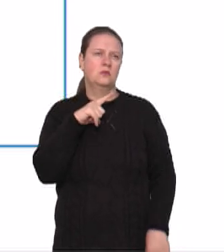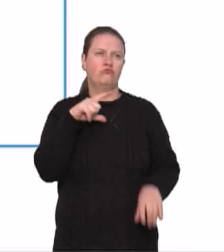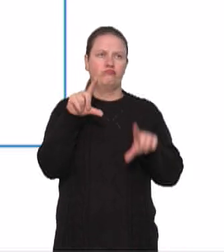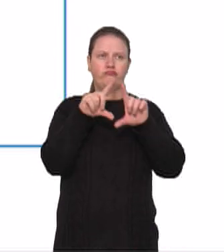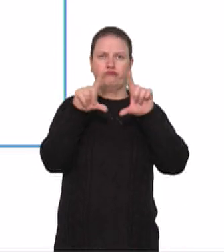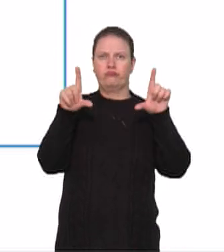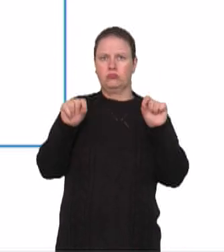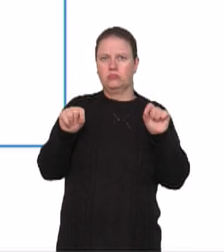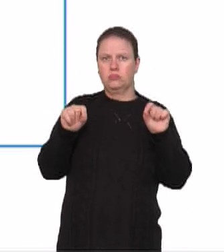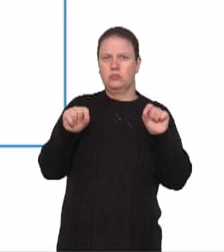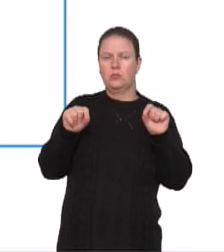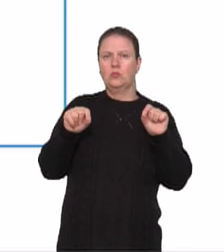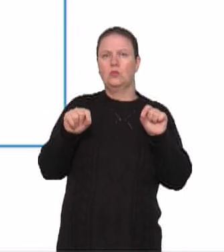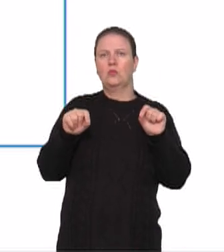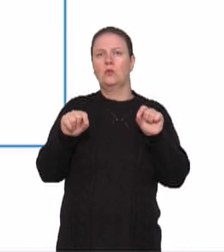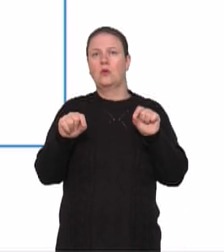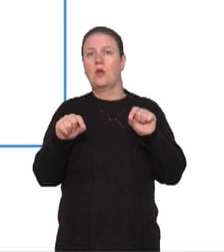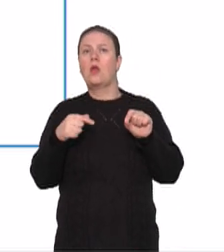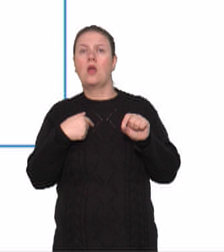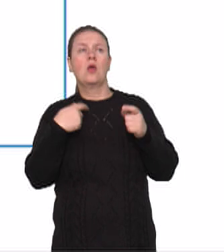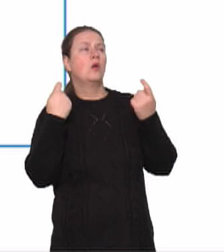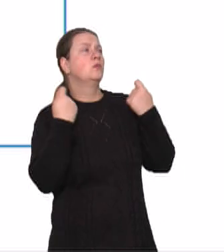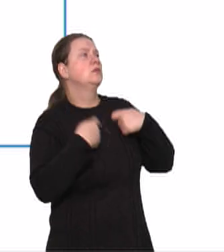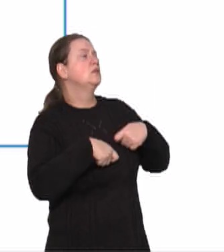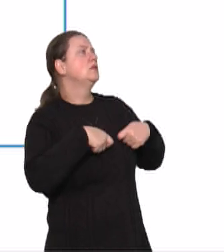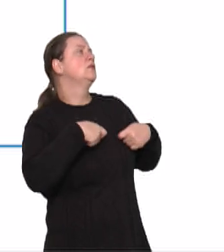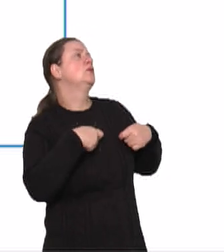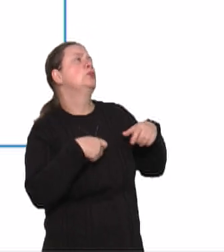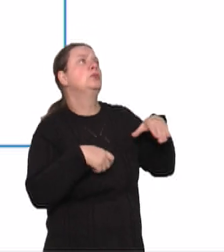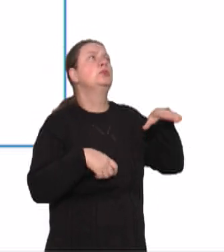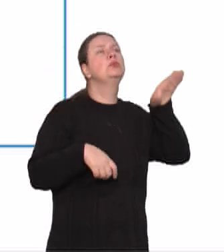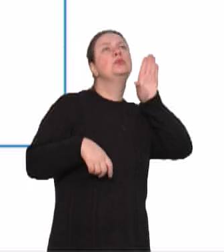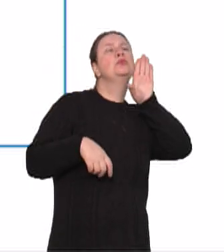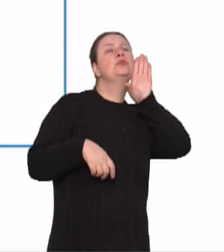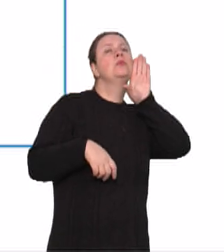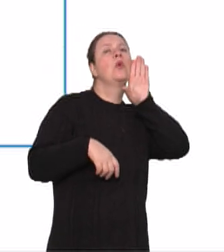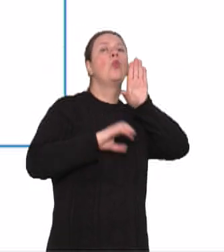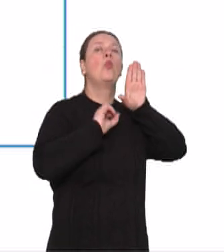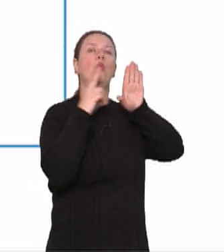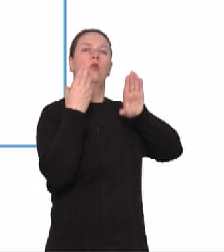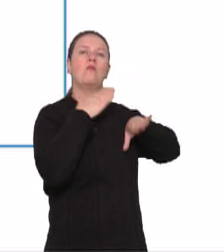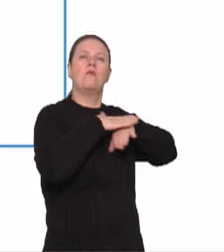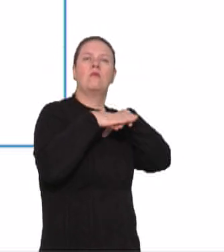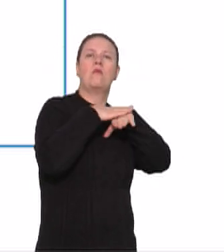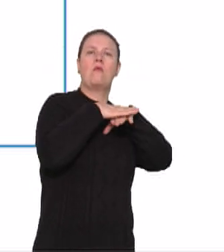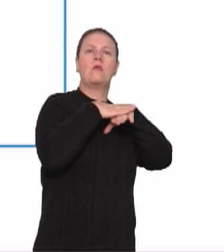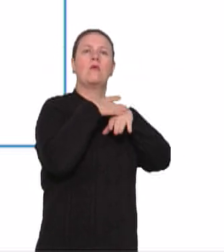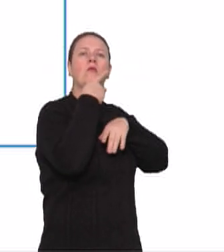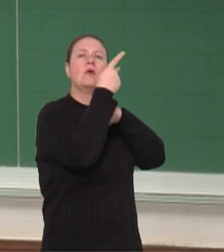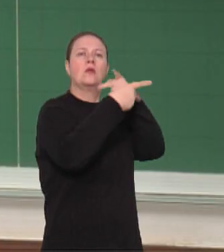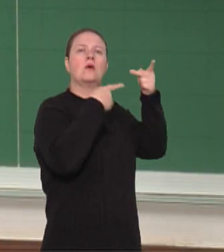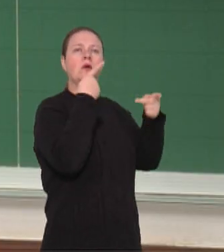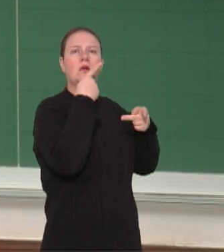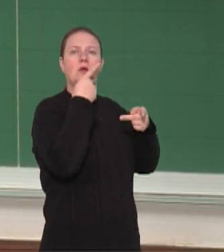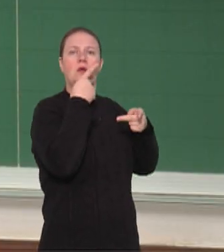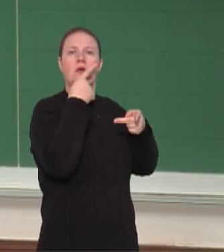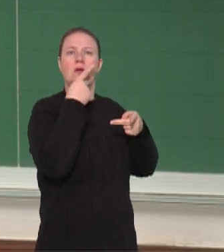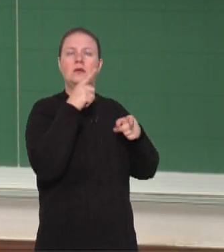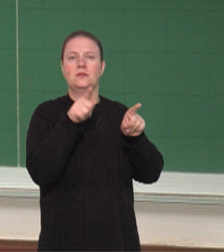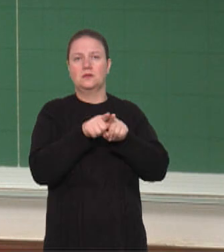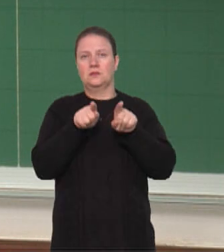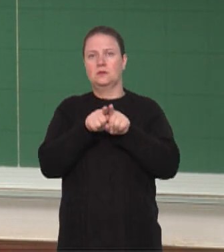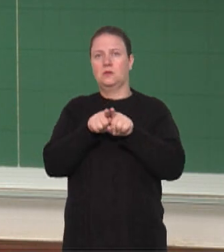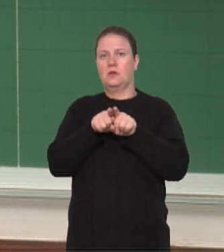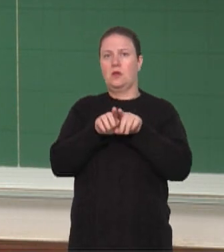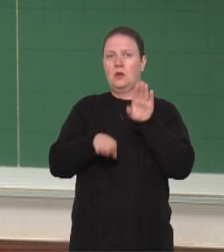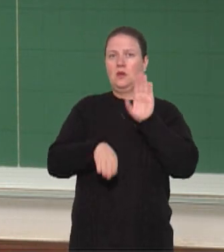o Romeu. Devo ouvir mais ou falarei com ela? É uma pergunta, ele se questiona, né, ele está à parte,